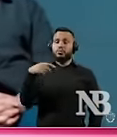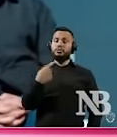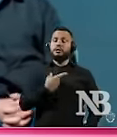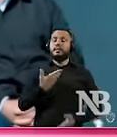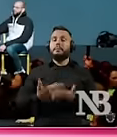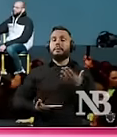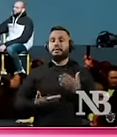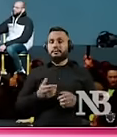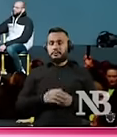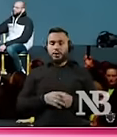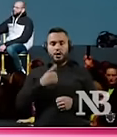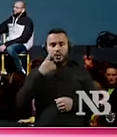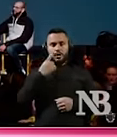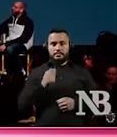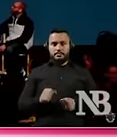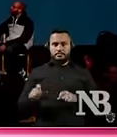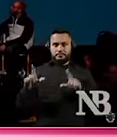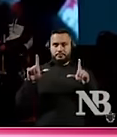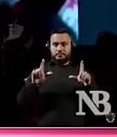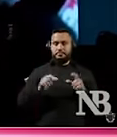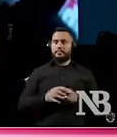para o seu propósito. Pode passar aí.